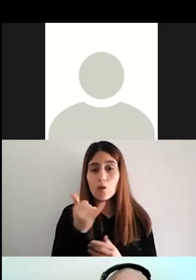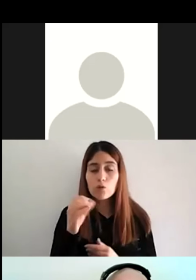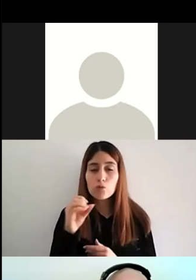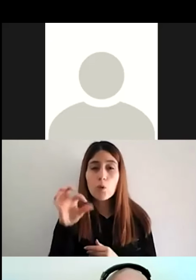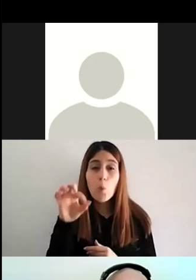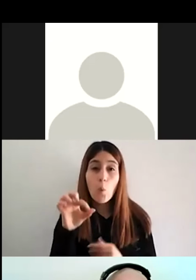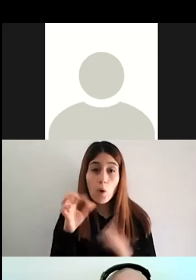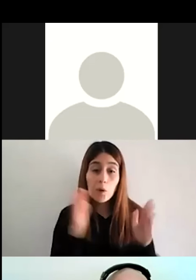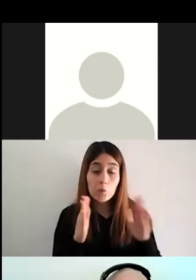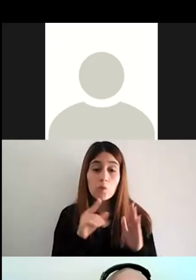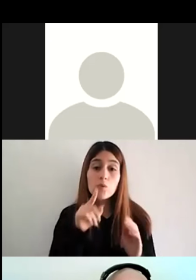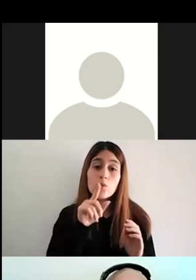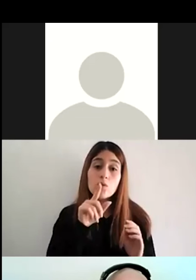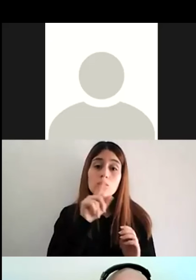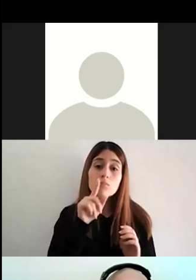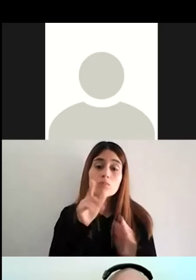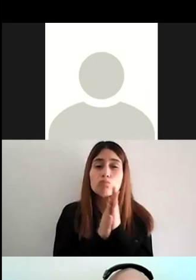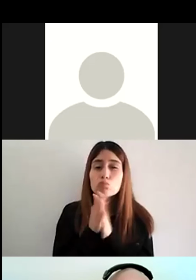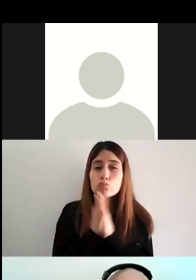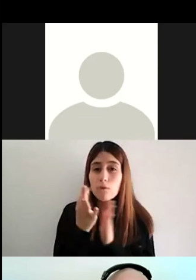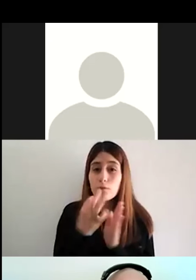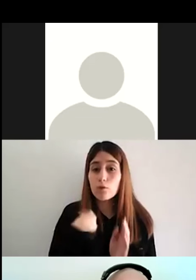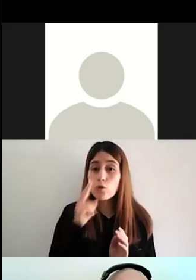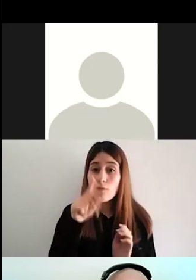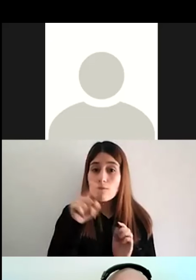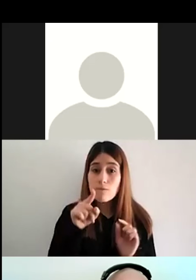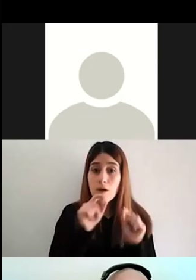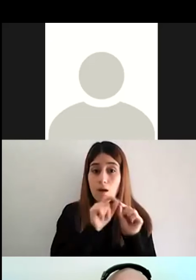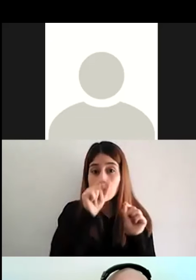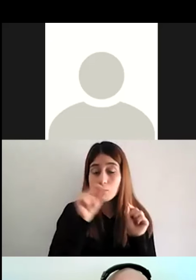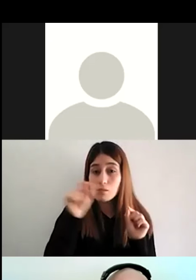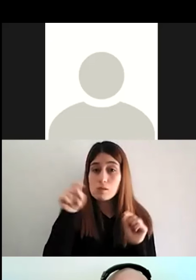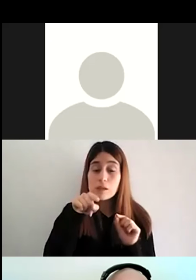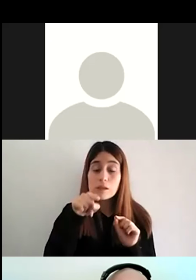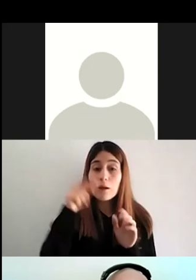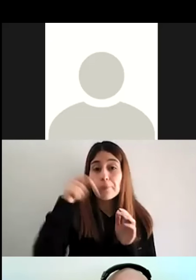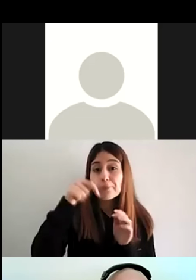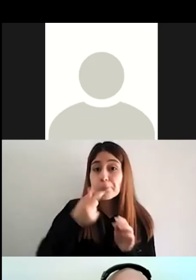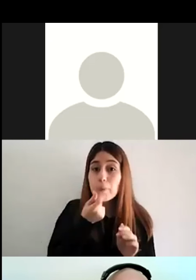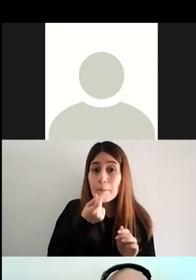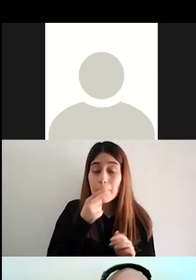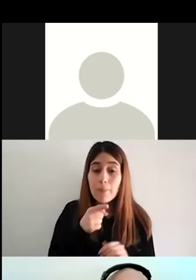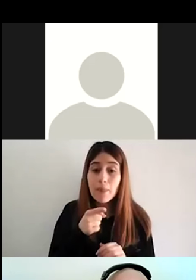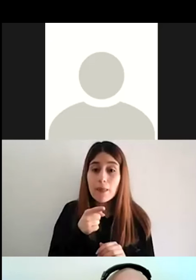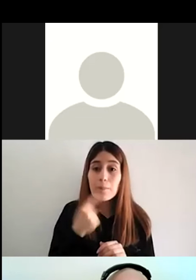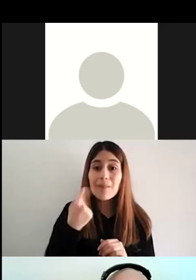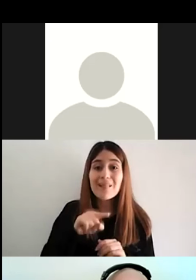termos de utilização, e o que podemos ver é também esta substância ativa iniciou ou teve